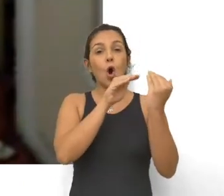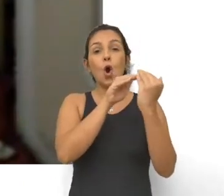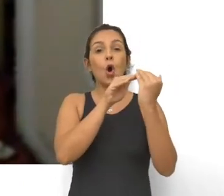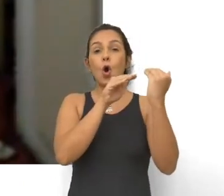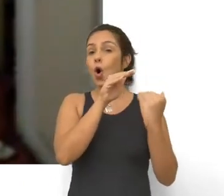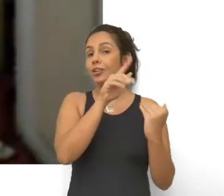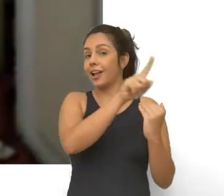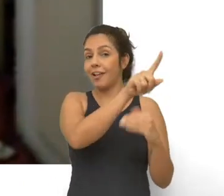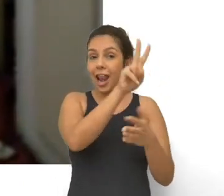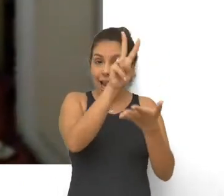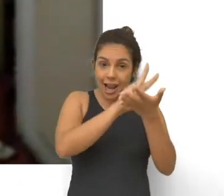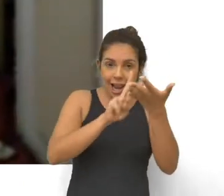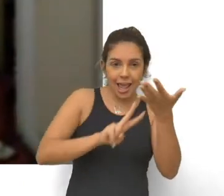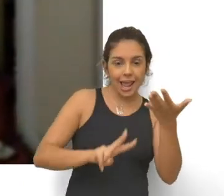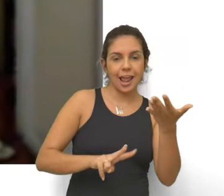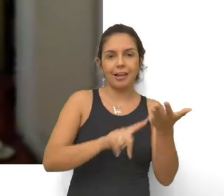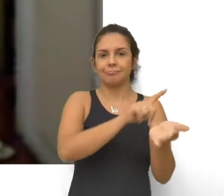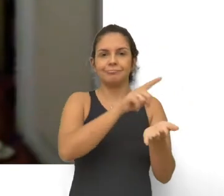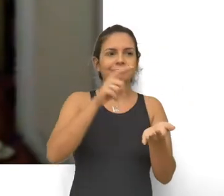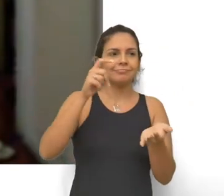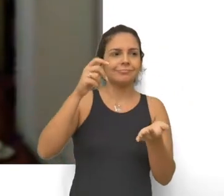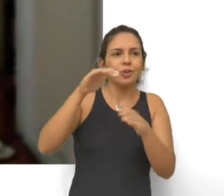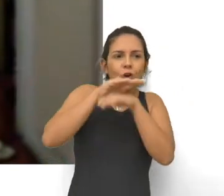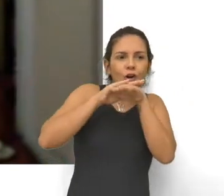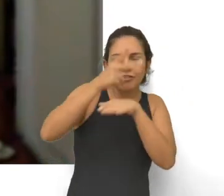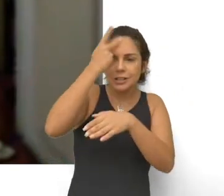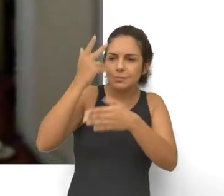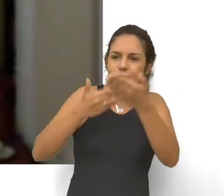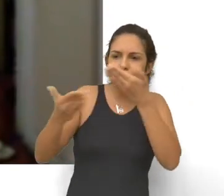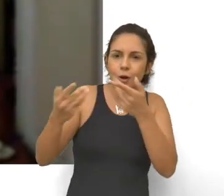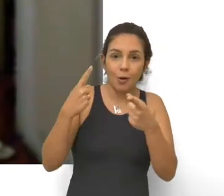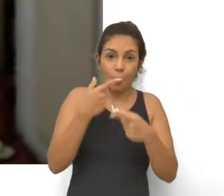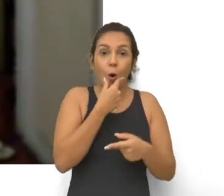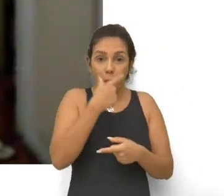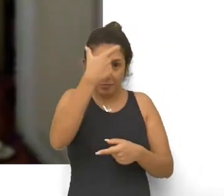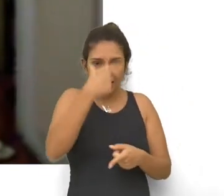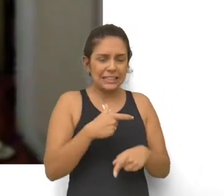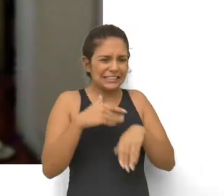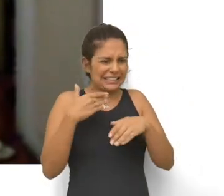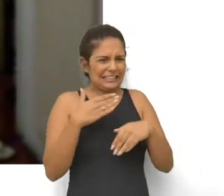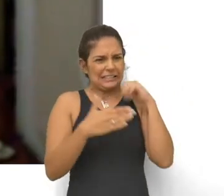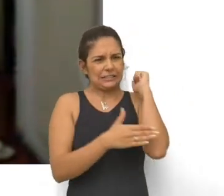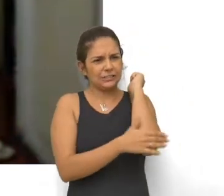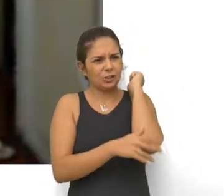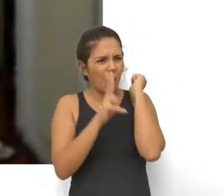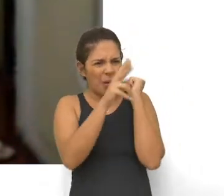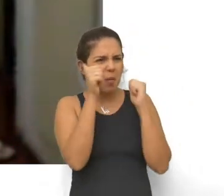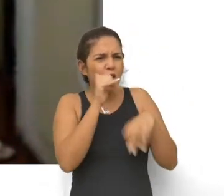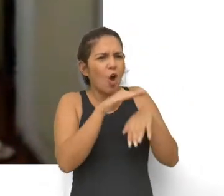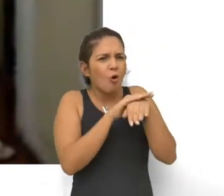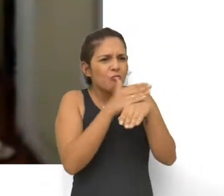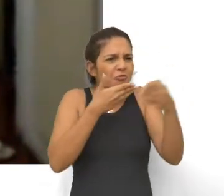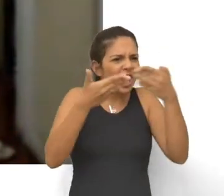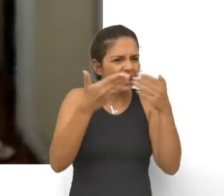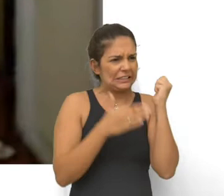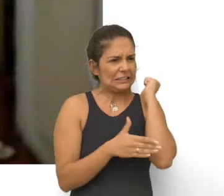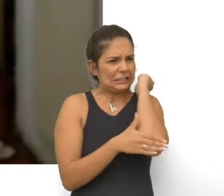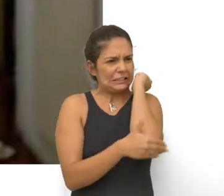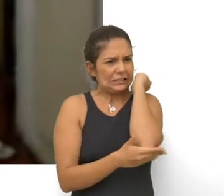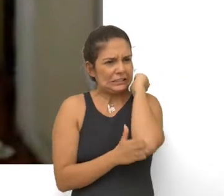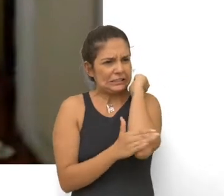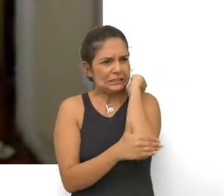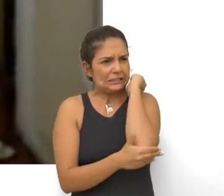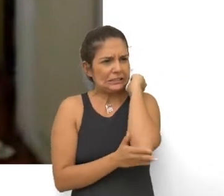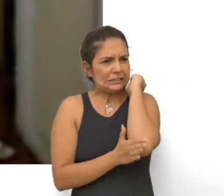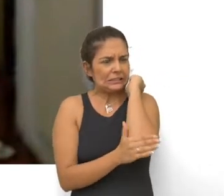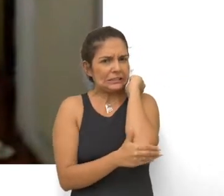ela lia, o fato de que ela conversava com as pessoas, ele vai ficando com ciúme, ele vai ficando com sentimento de inferioridade. E, em vez de ele